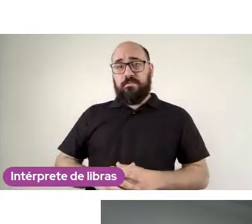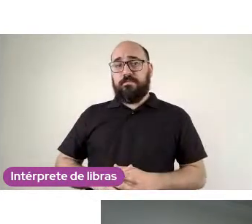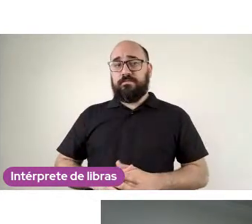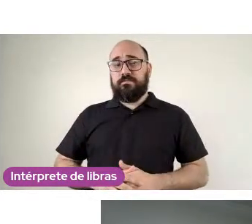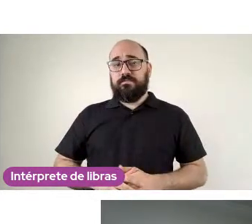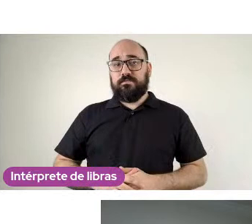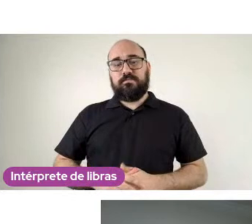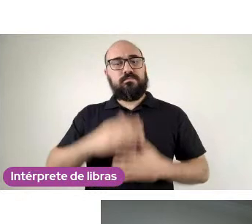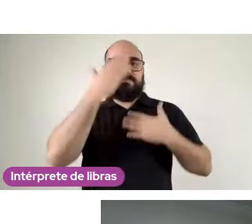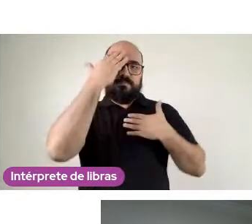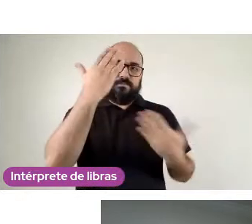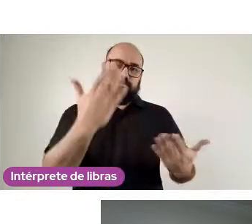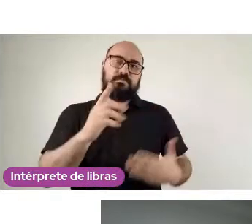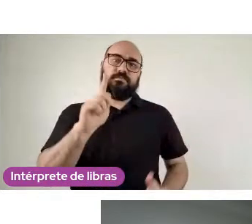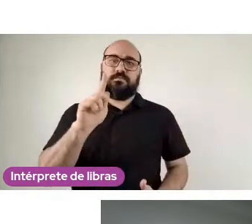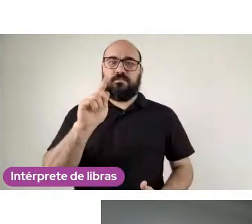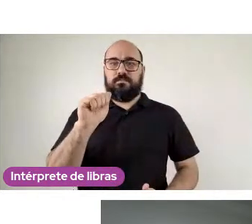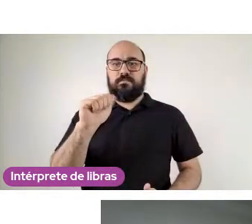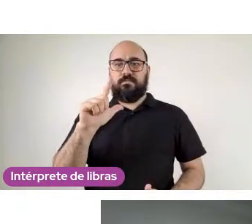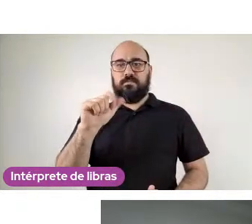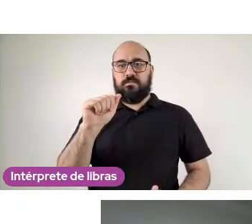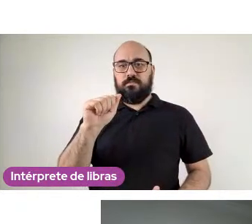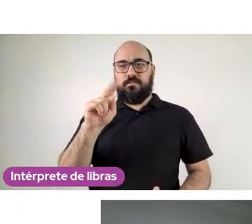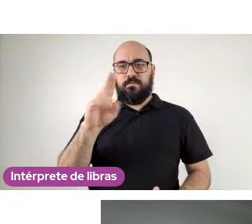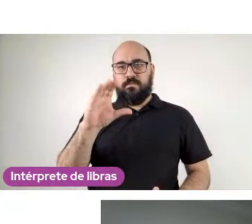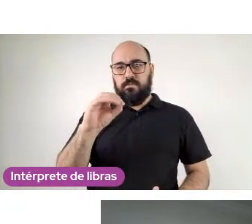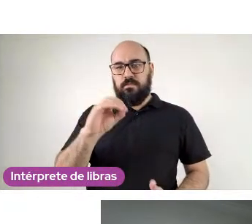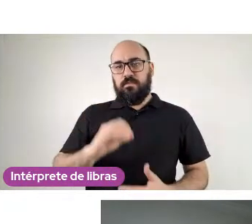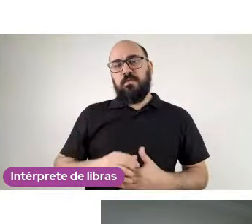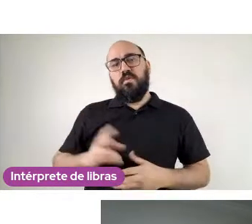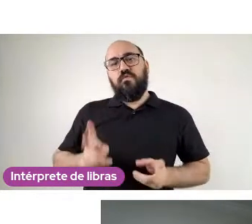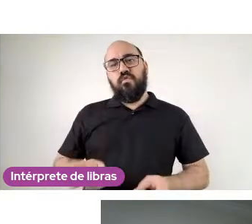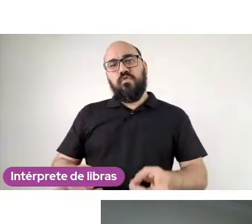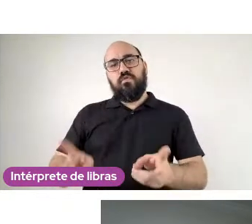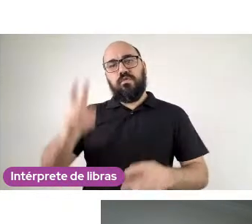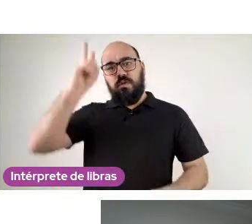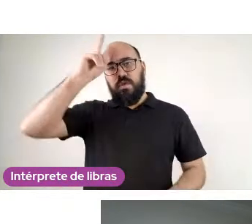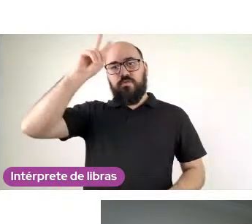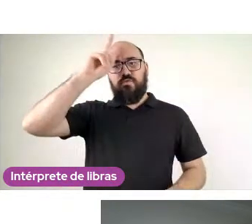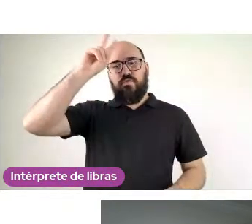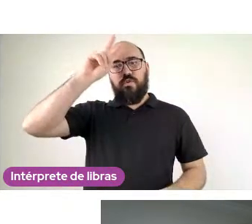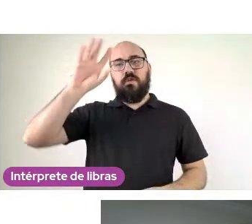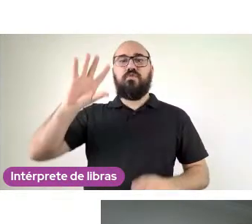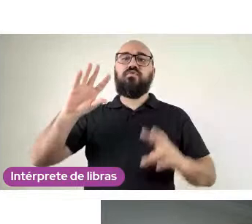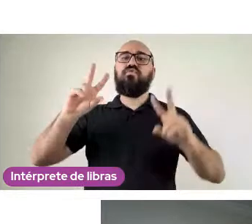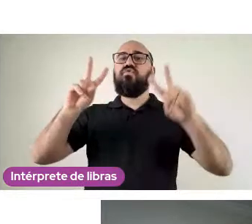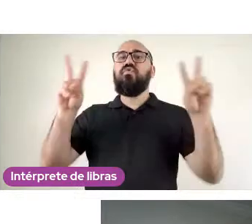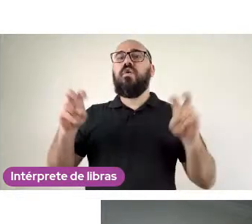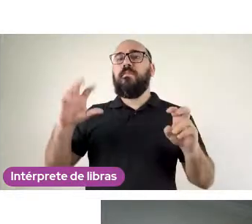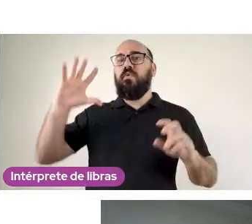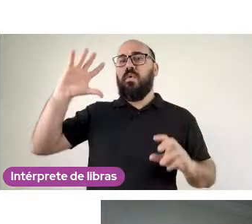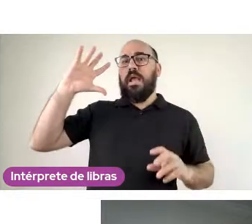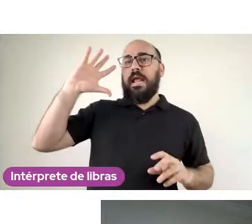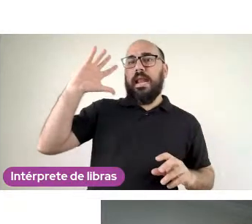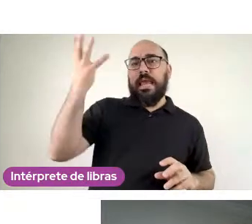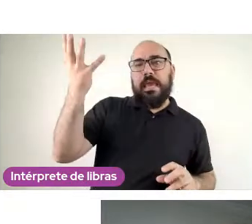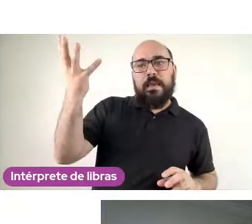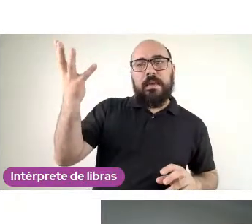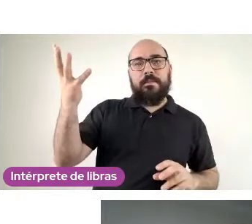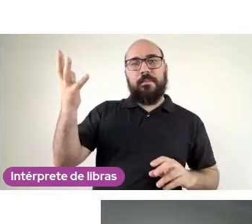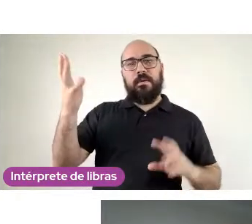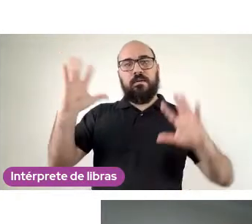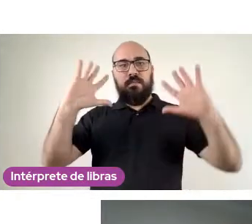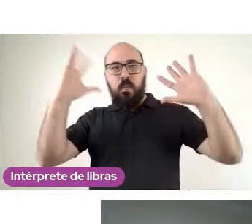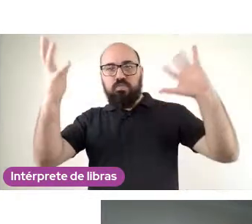Obrigada, Glauco. Eu vou continuar um pouco com a história do clima, de uma maneira geral, e aí incluindo o clima no